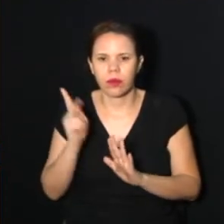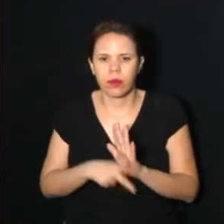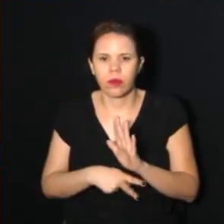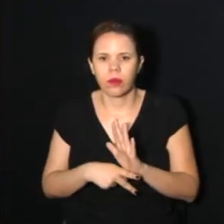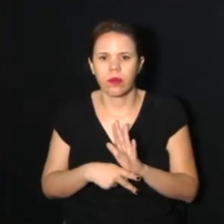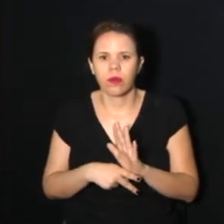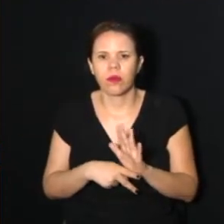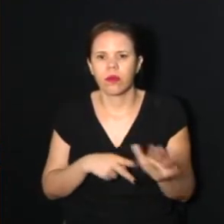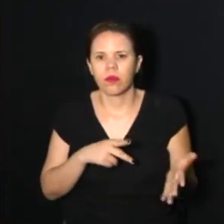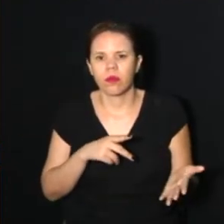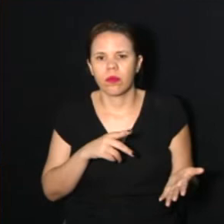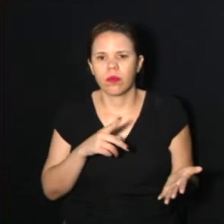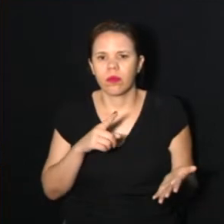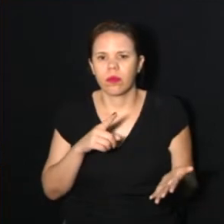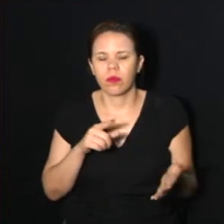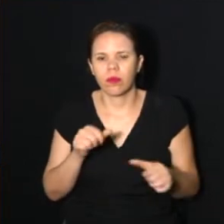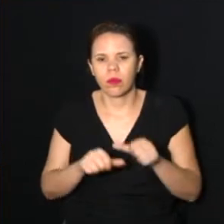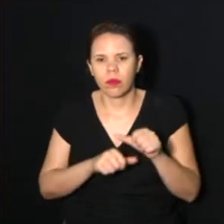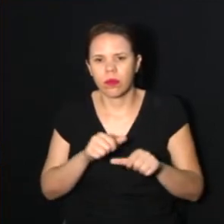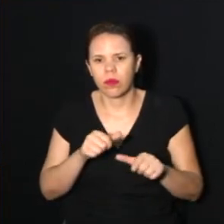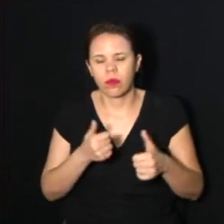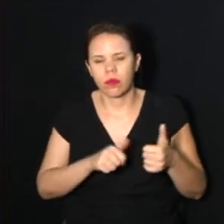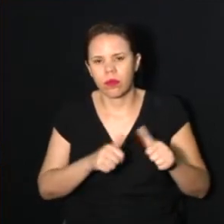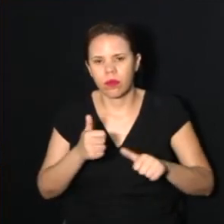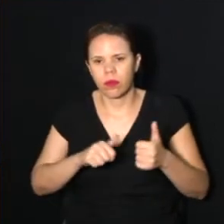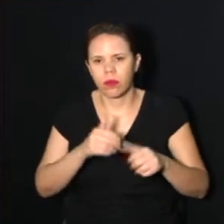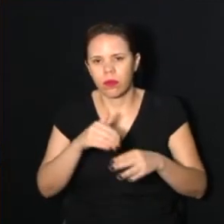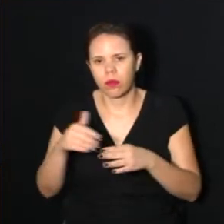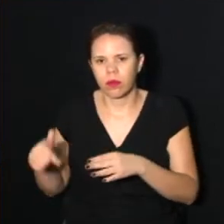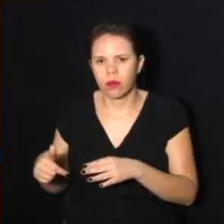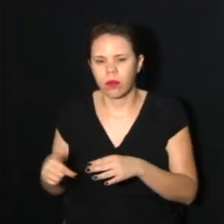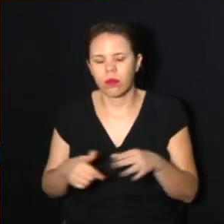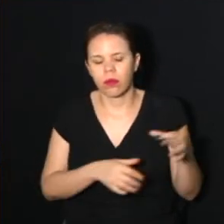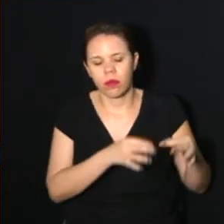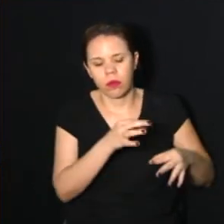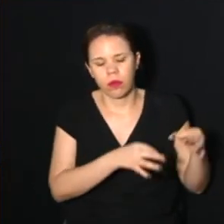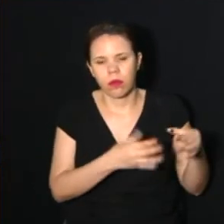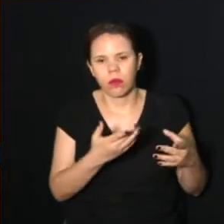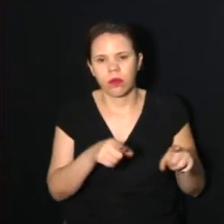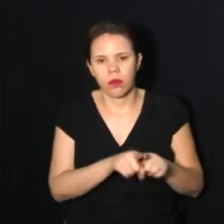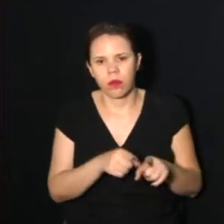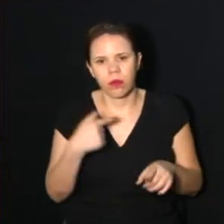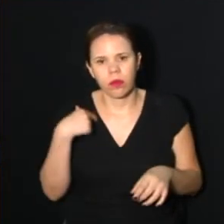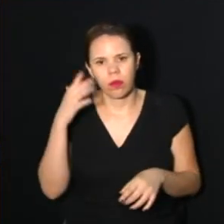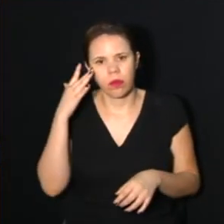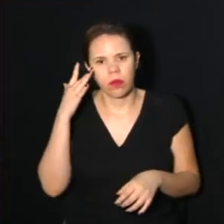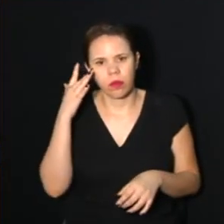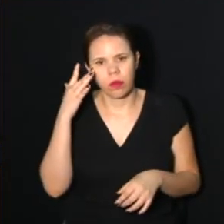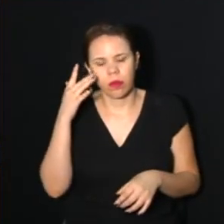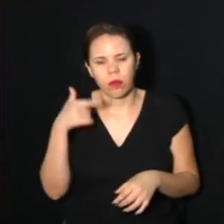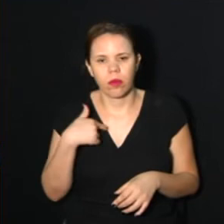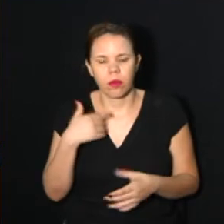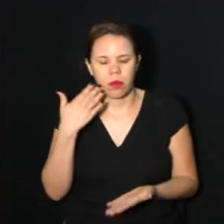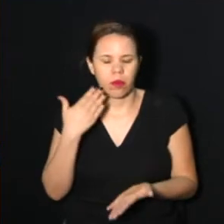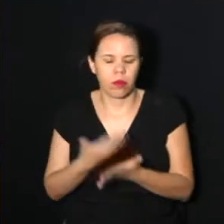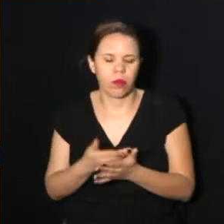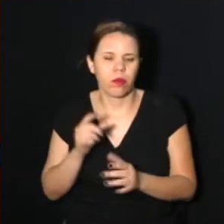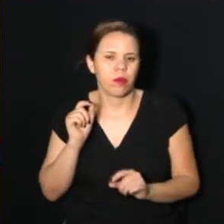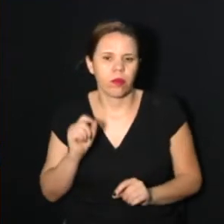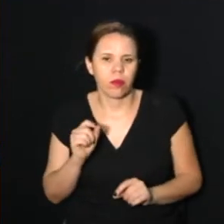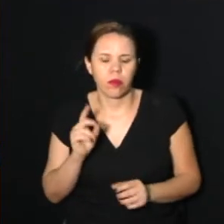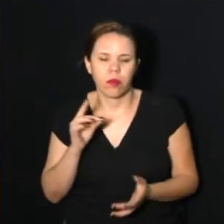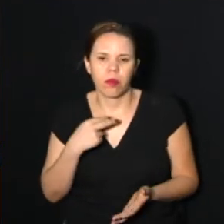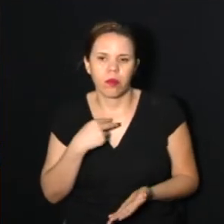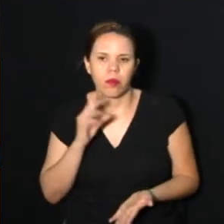muito ruim que tramitou nessa casa da procuradoria. Então, eu achei por bem, acredito eu não posso afirmar, mas não teve